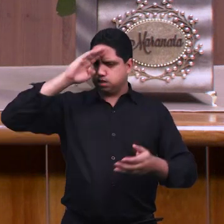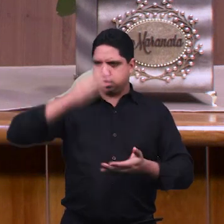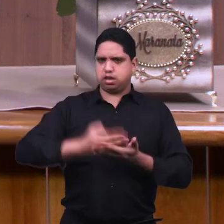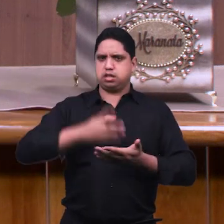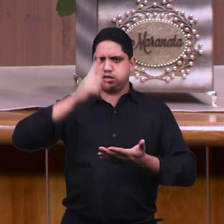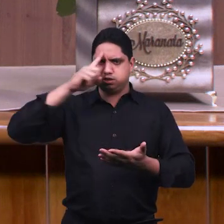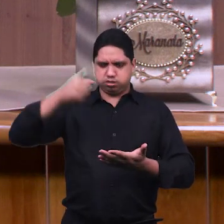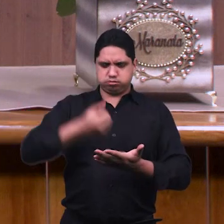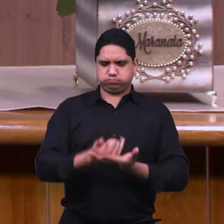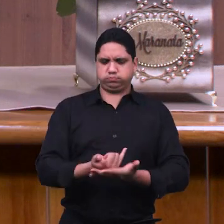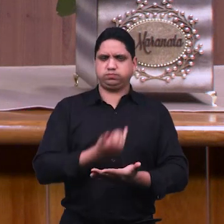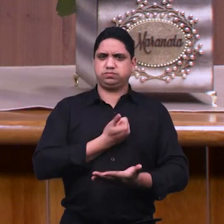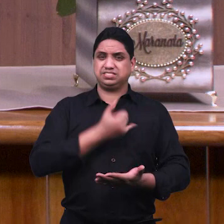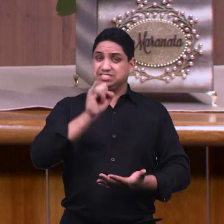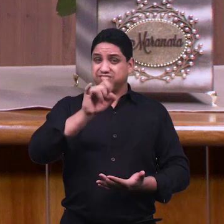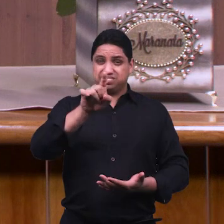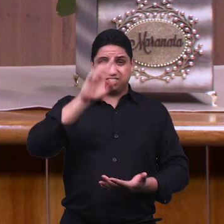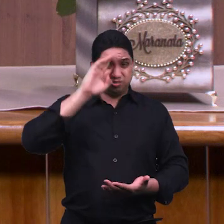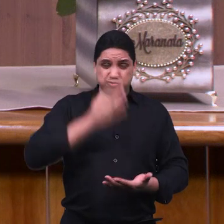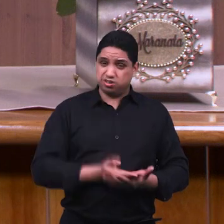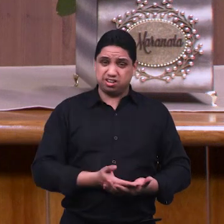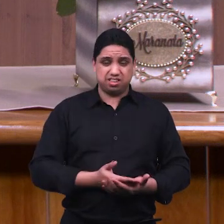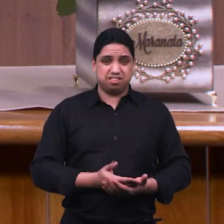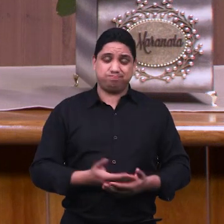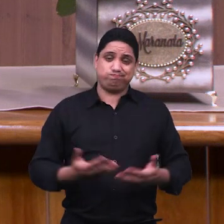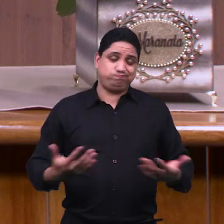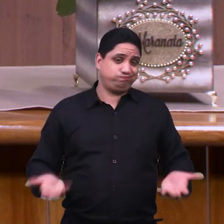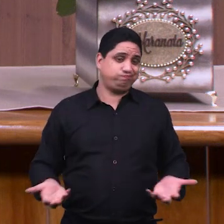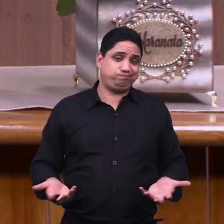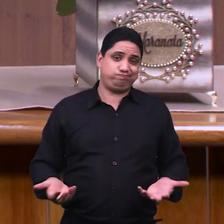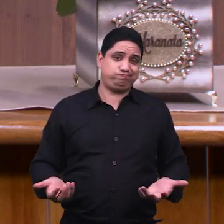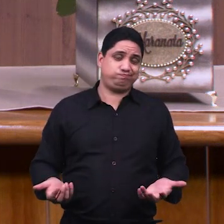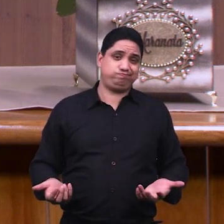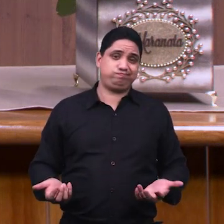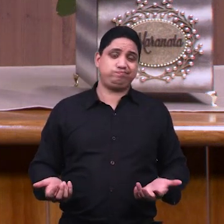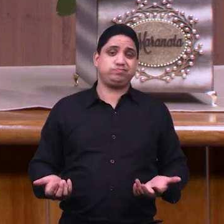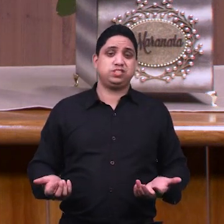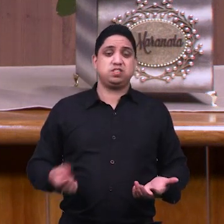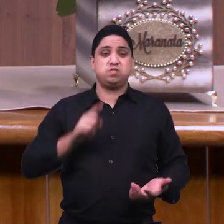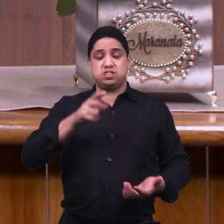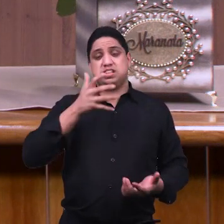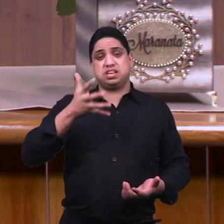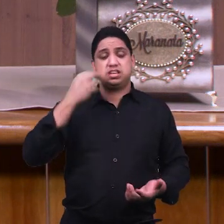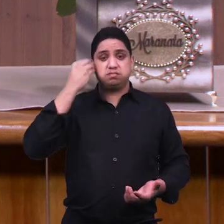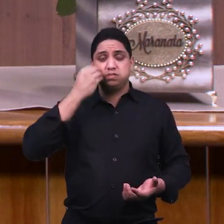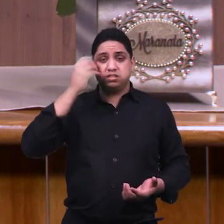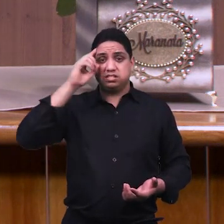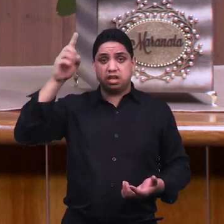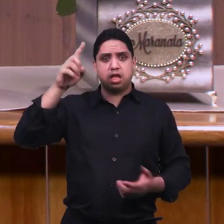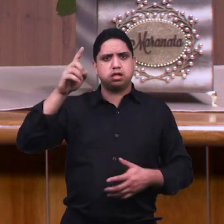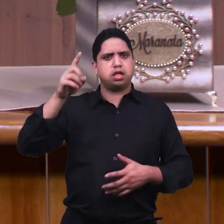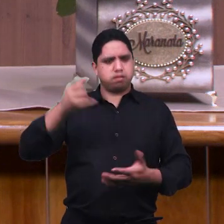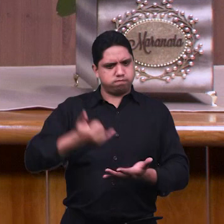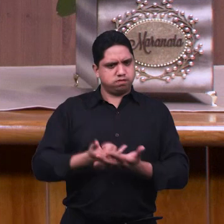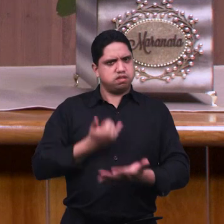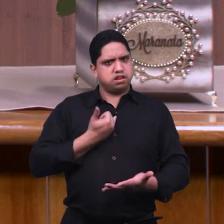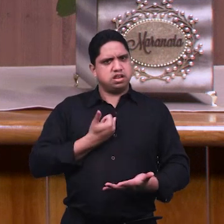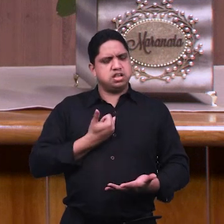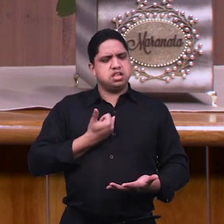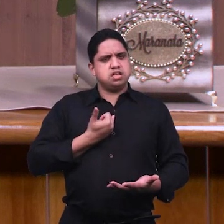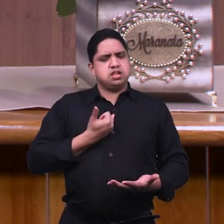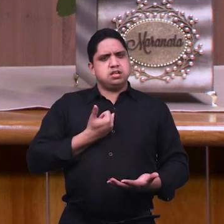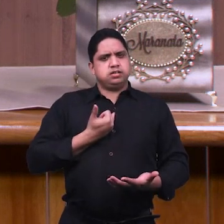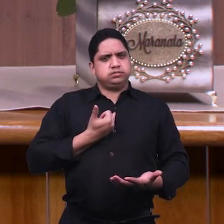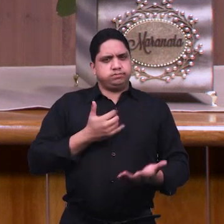fala. Se você não está crendo, às vezes pode acontecer que o mundo está querendo ter uma experiência com Deus, Deus vai falar com você. Então,